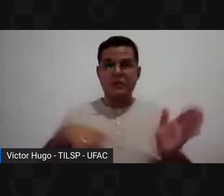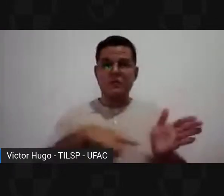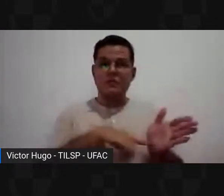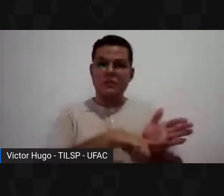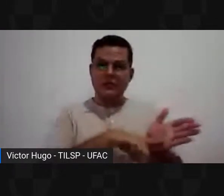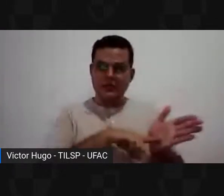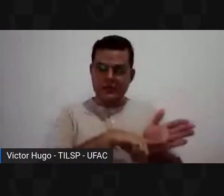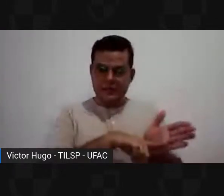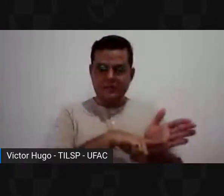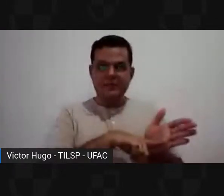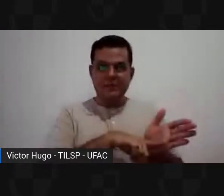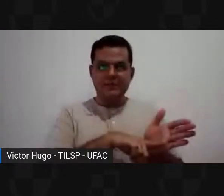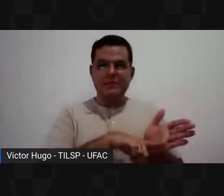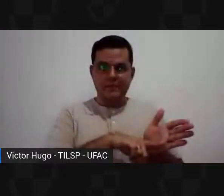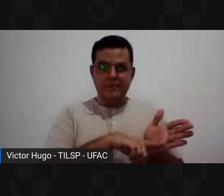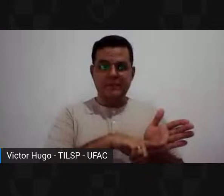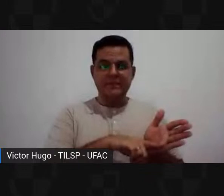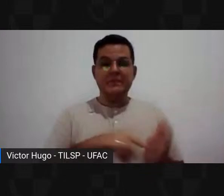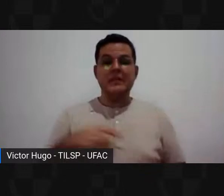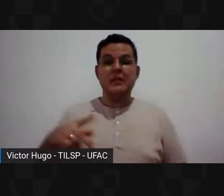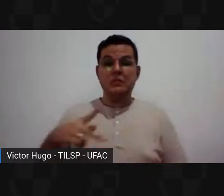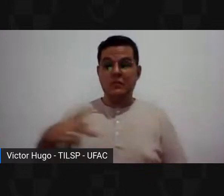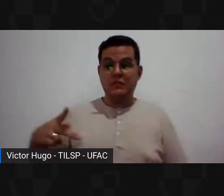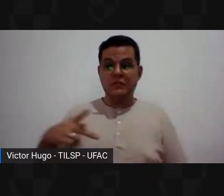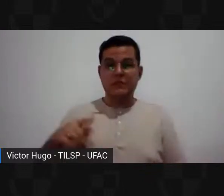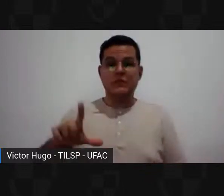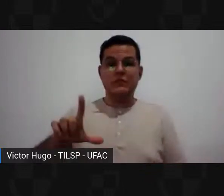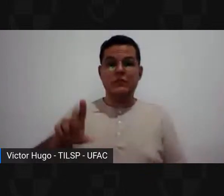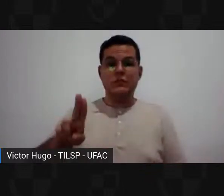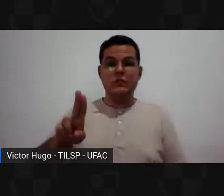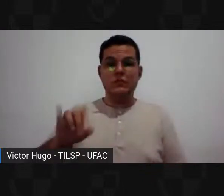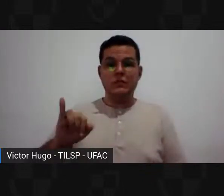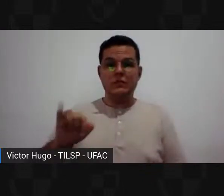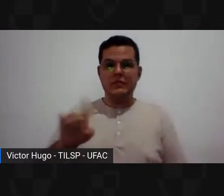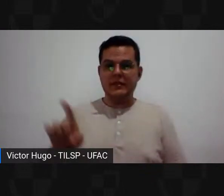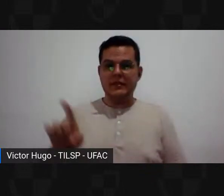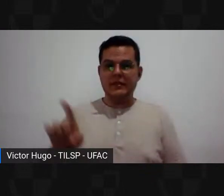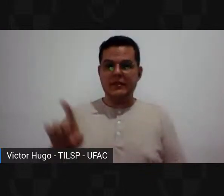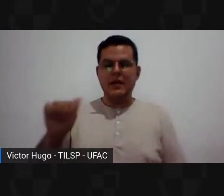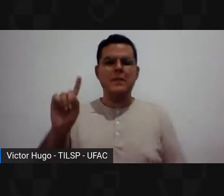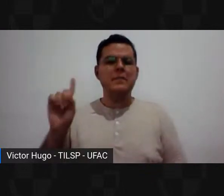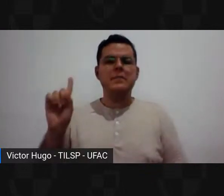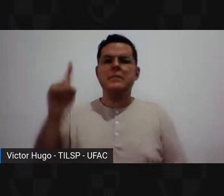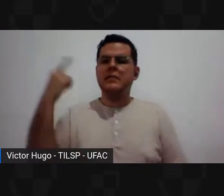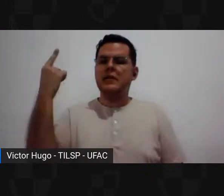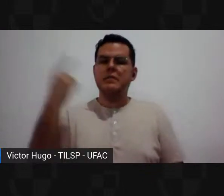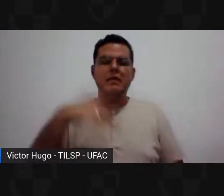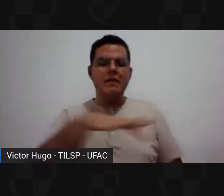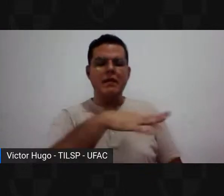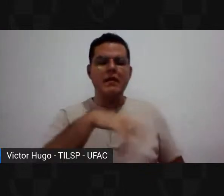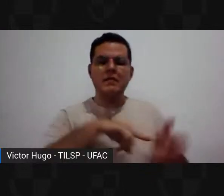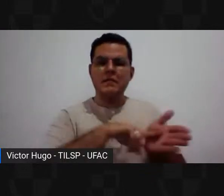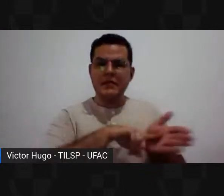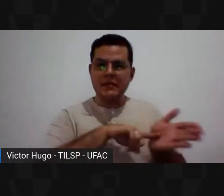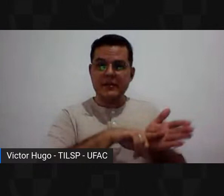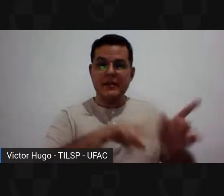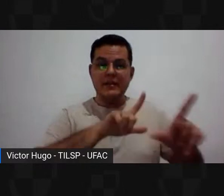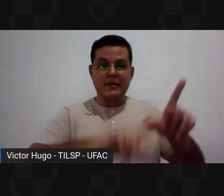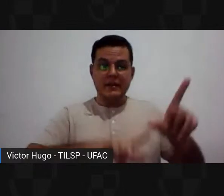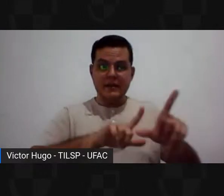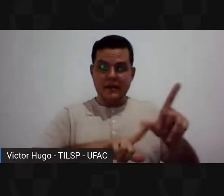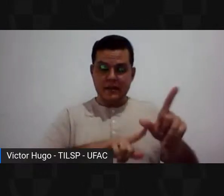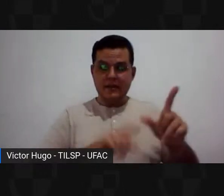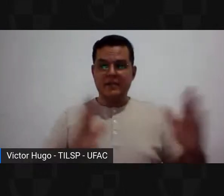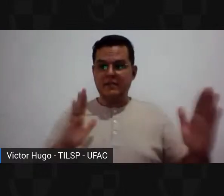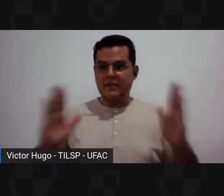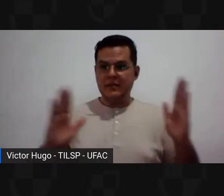A professora Luísa Alessa foi a pioneira da pesquisa em letras na década de 1990, trazendo bolsa do